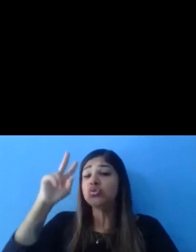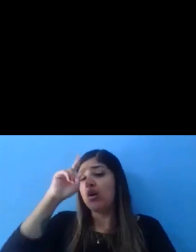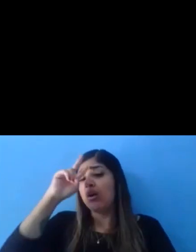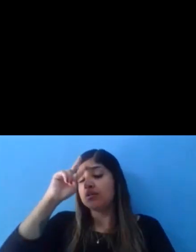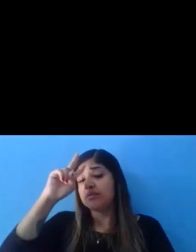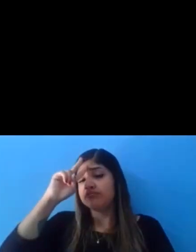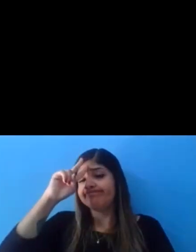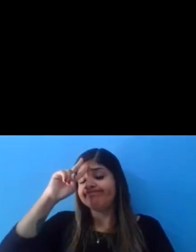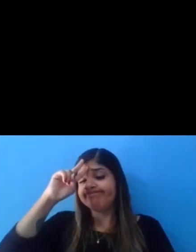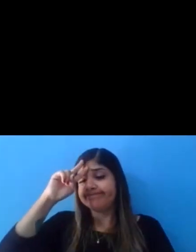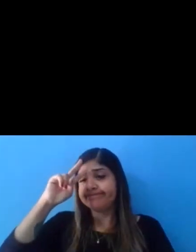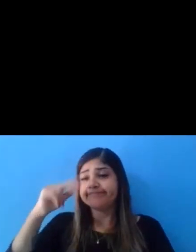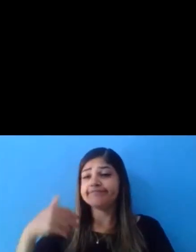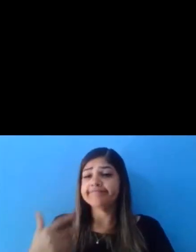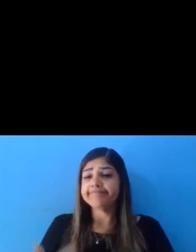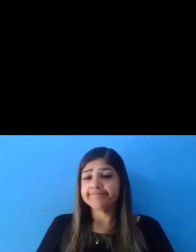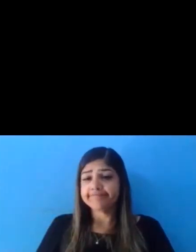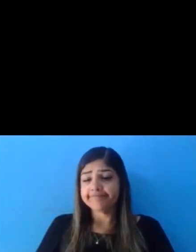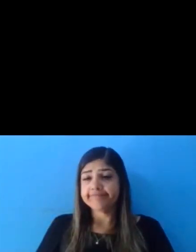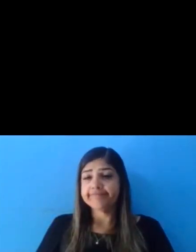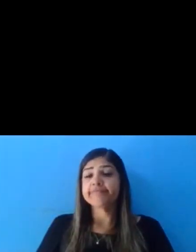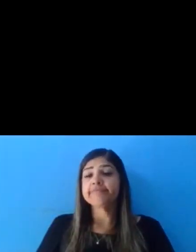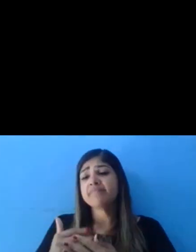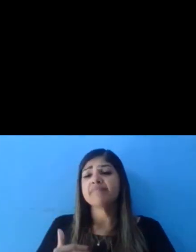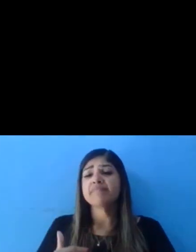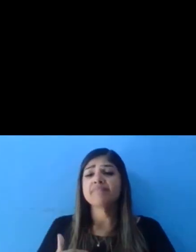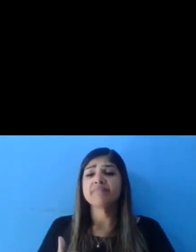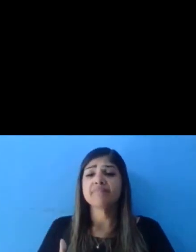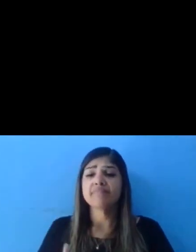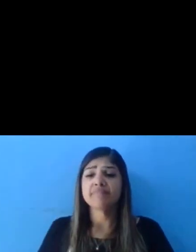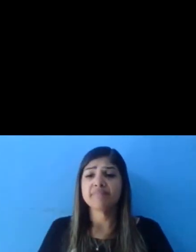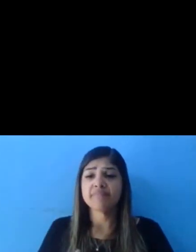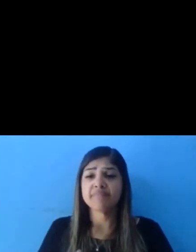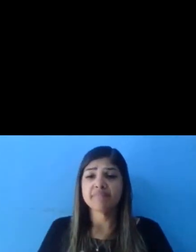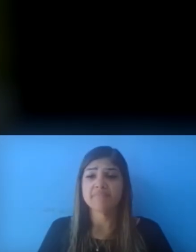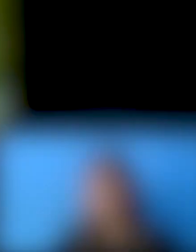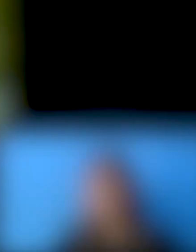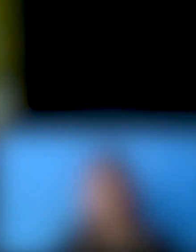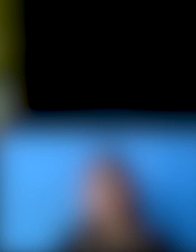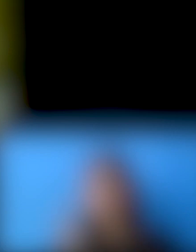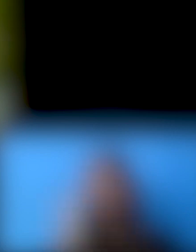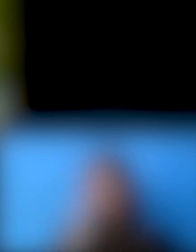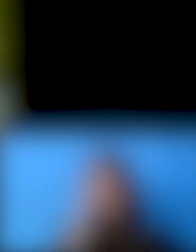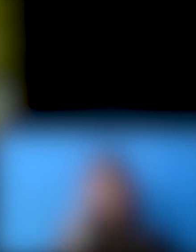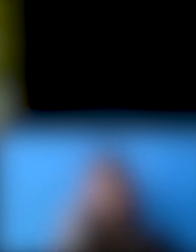sempre são podcasts do ecossistema da XP. Super legal, eu super recomendo.